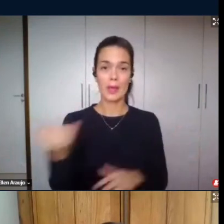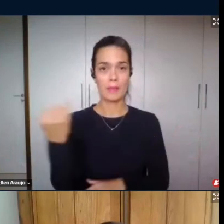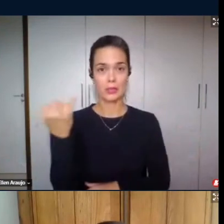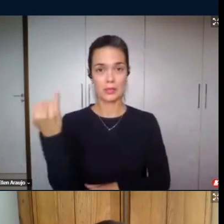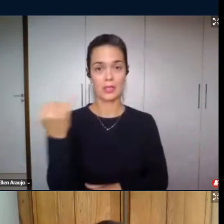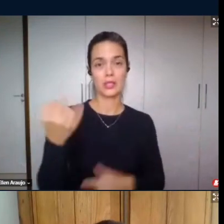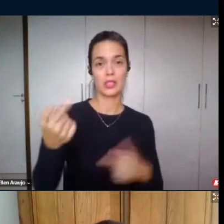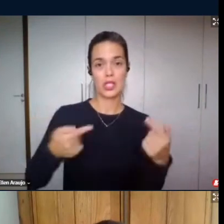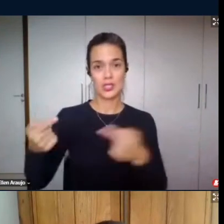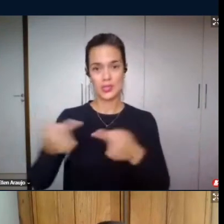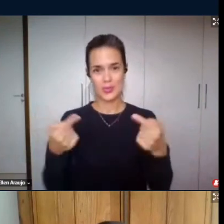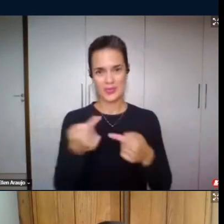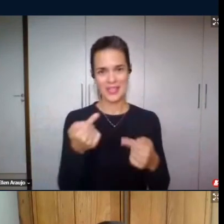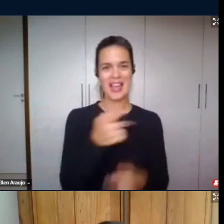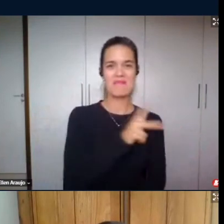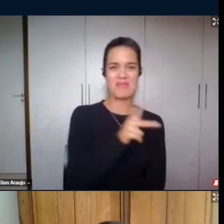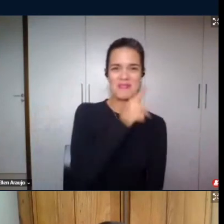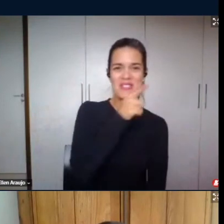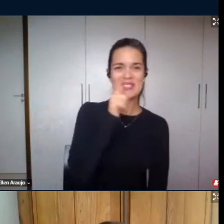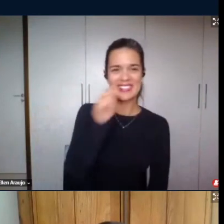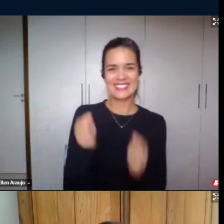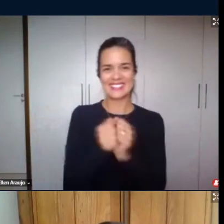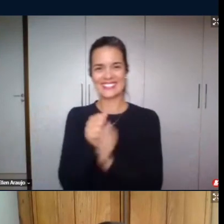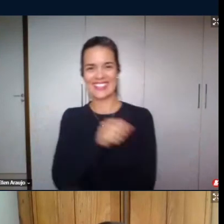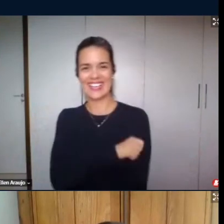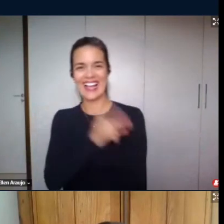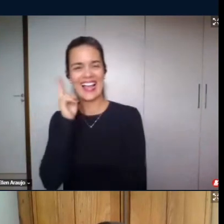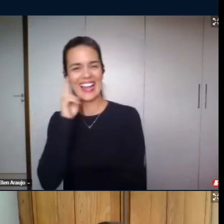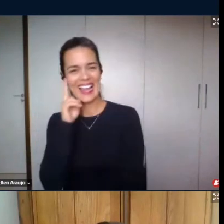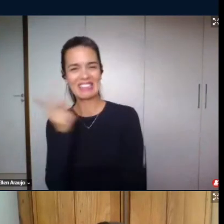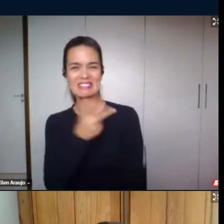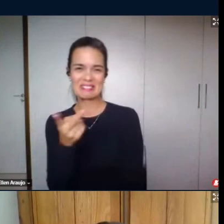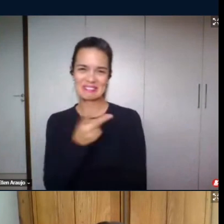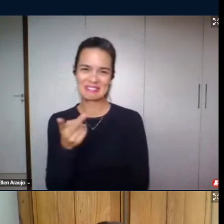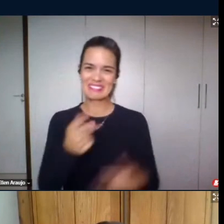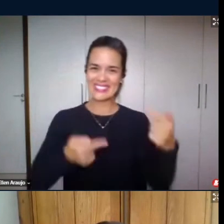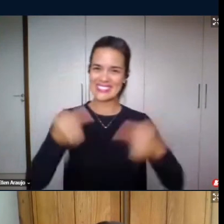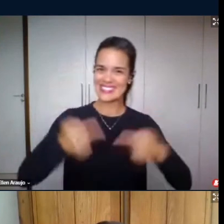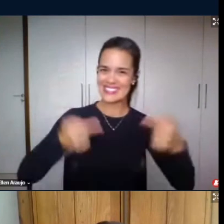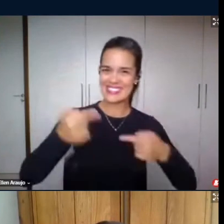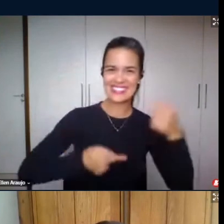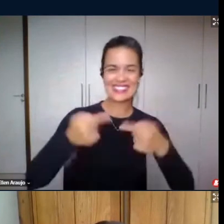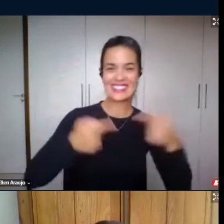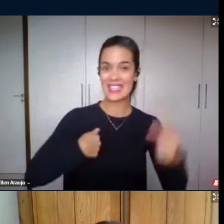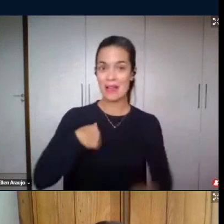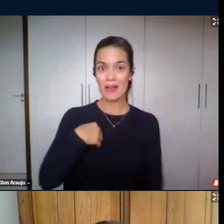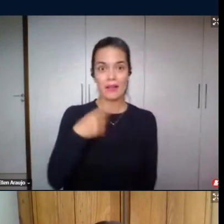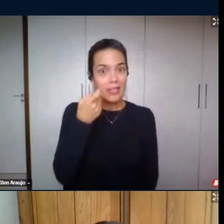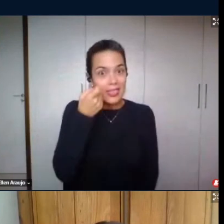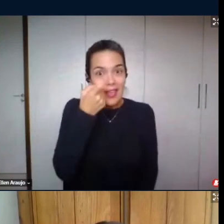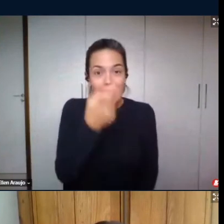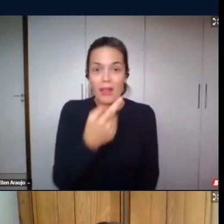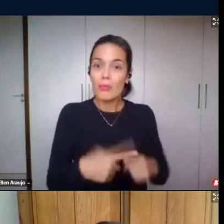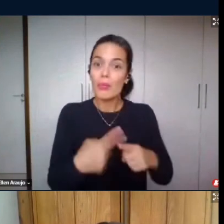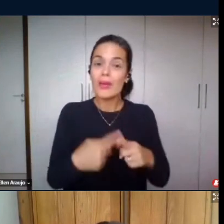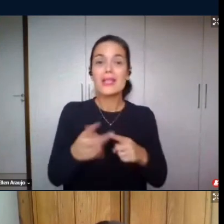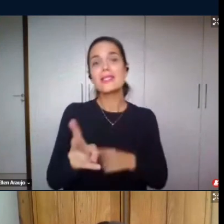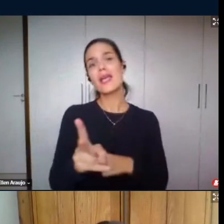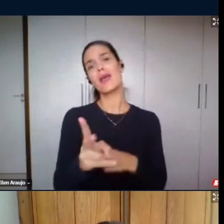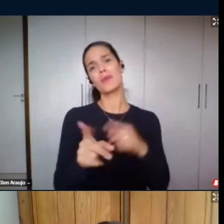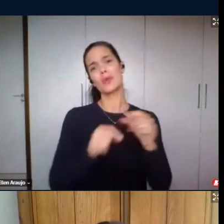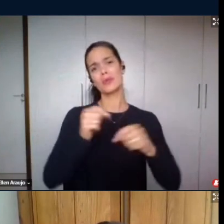do Glaucio com o Alex, né? Então, eu achei interessante isso, a gente vai estar sempre desenvolvendo, vai estar